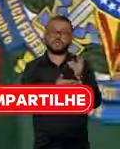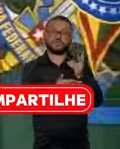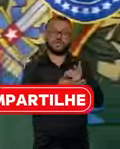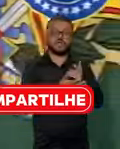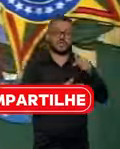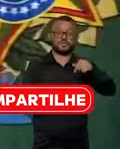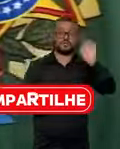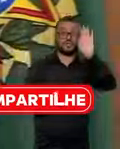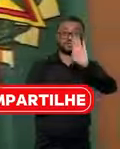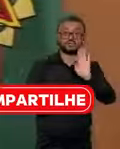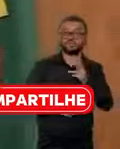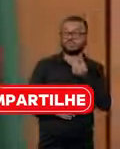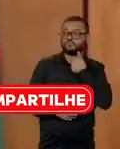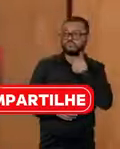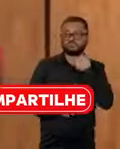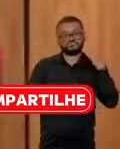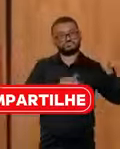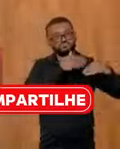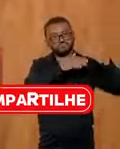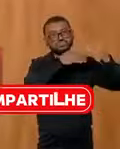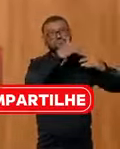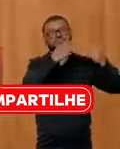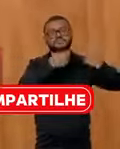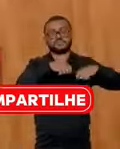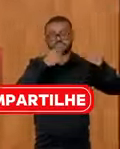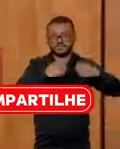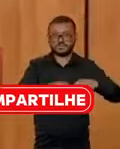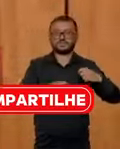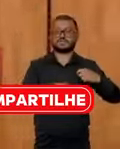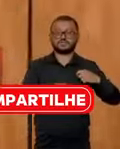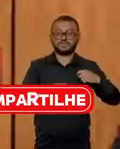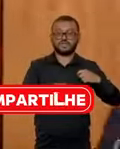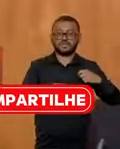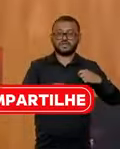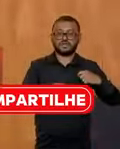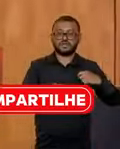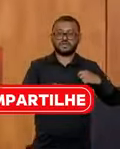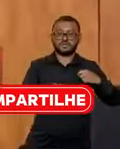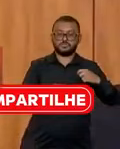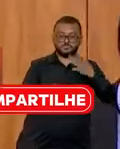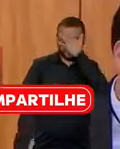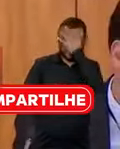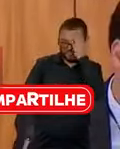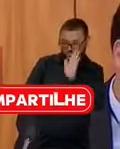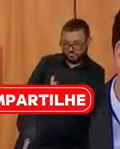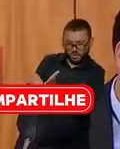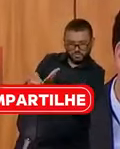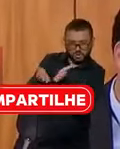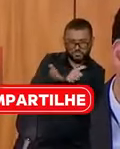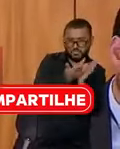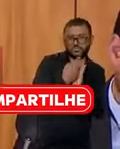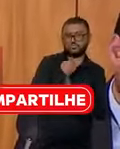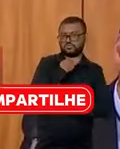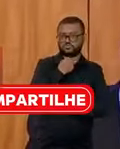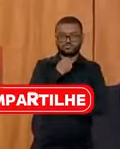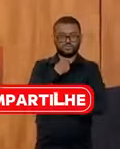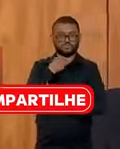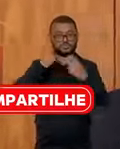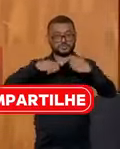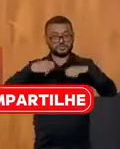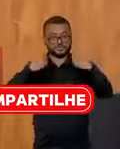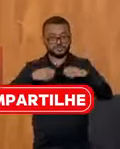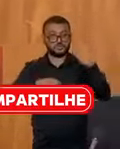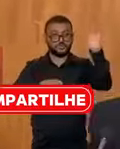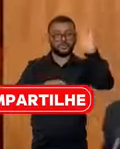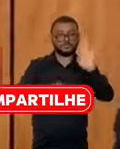Brasil não pode crescer, ser uma ilha de prosperidade cercada de miseráveis por todos os lados. O Brasil